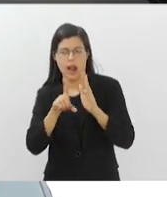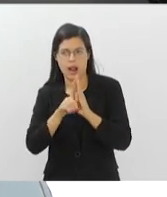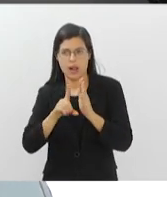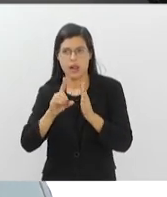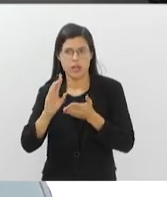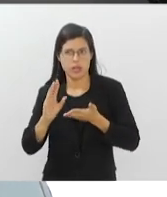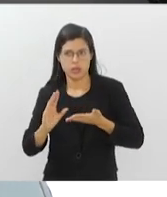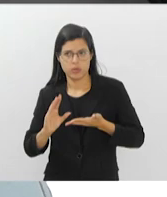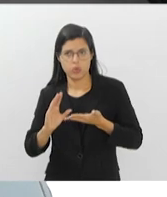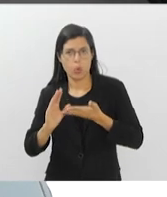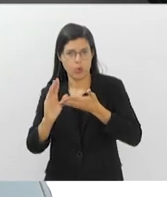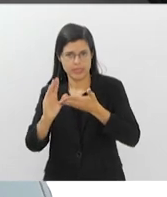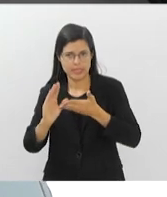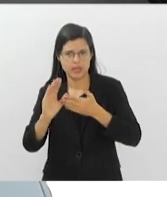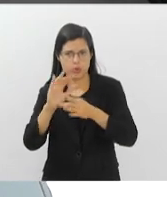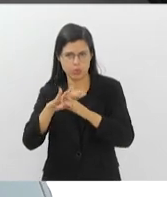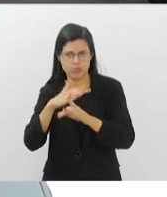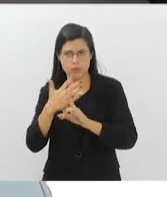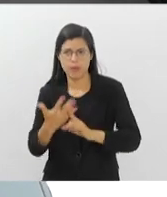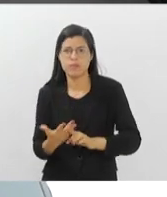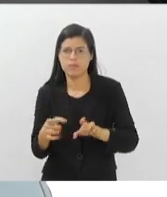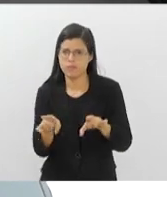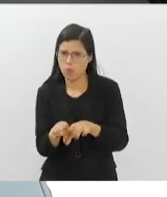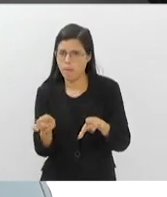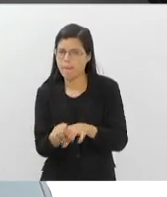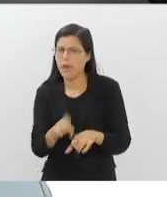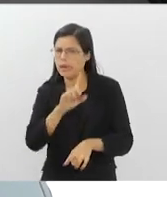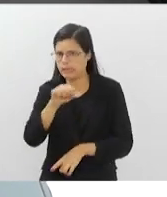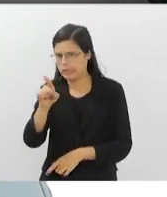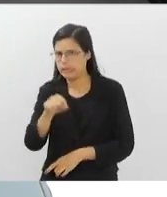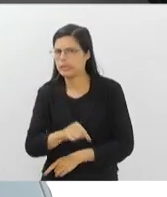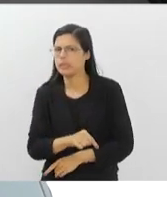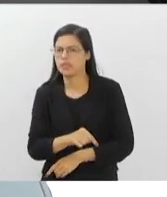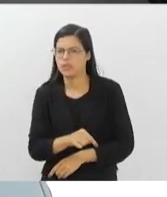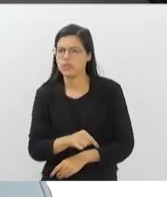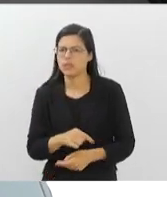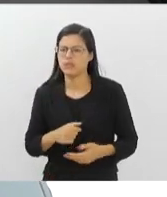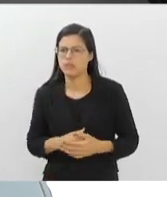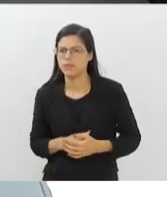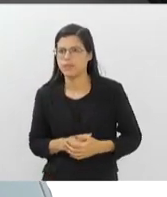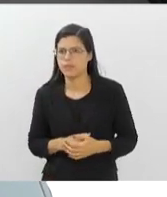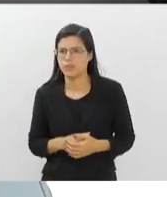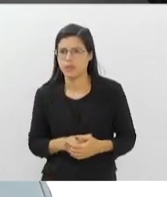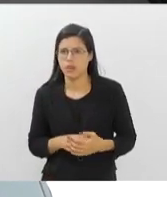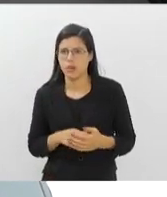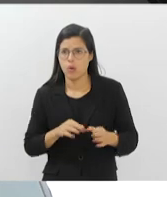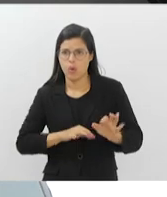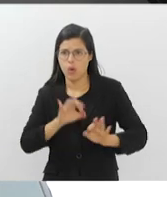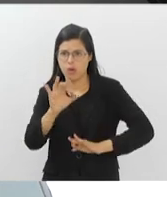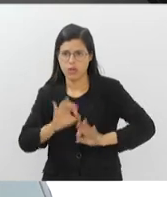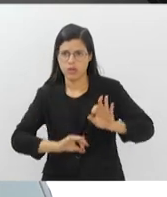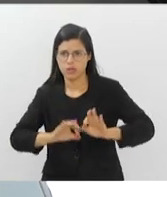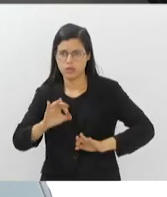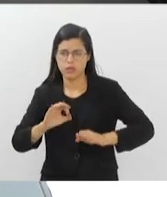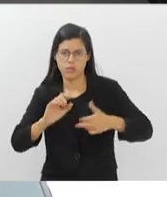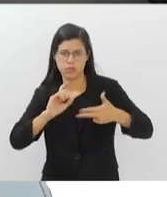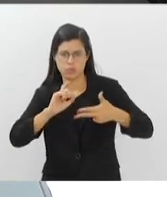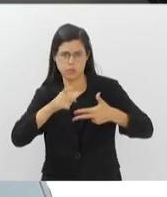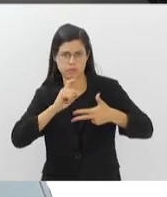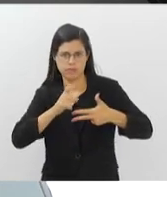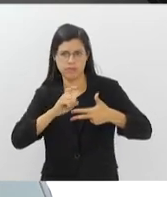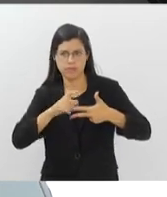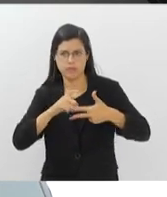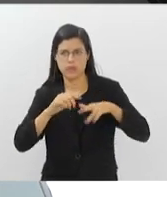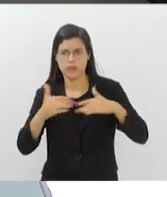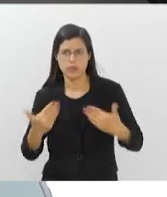CONEMA também cai. Então, não, porque é uma questão de organização, é a organização do Poder Executivo.